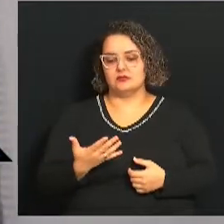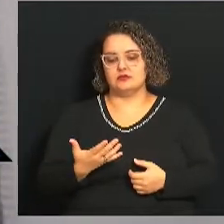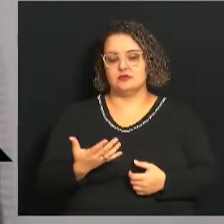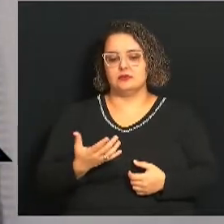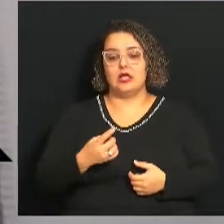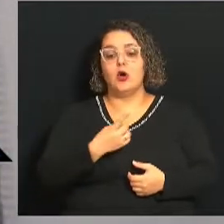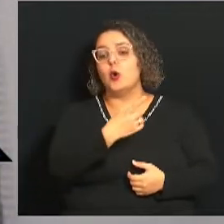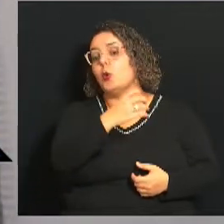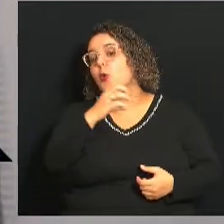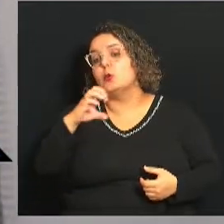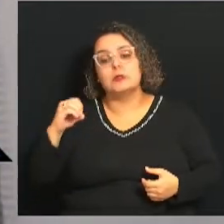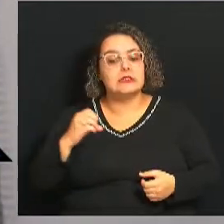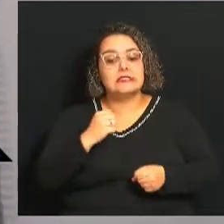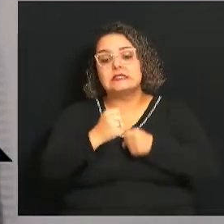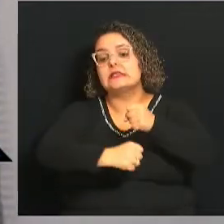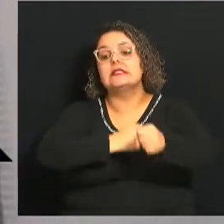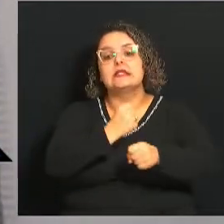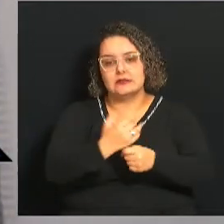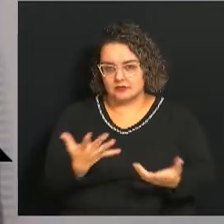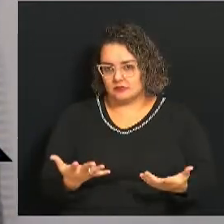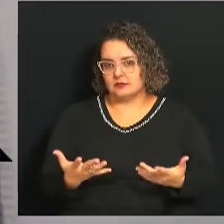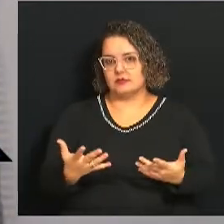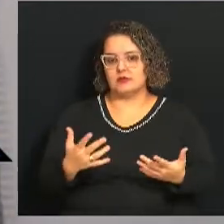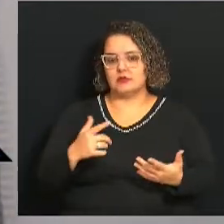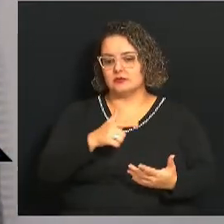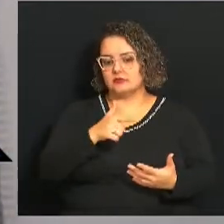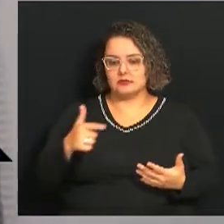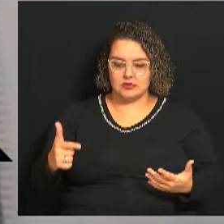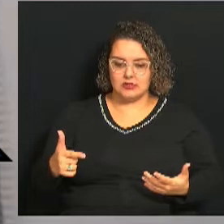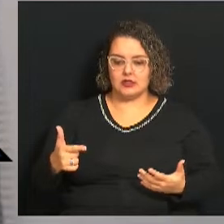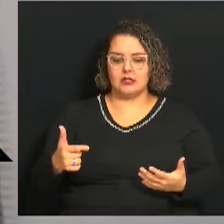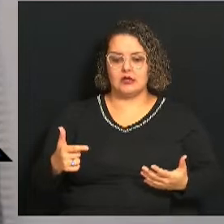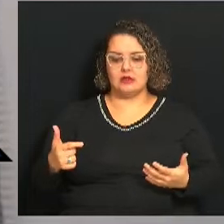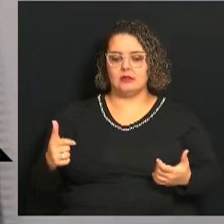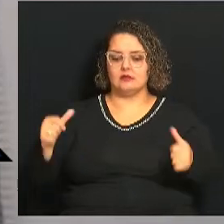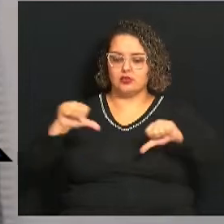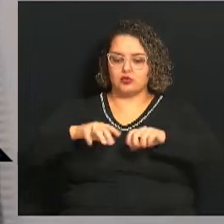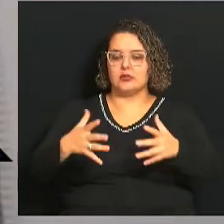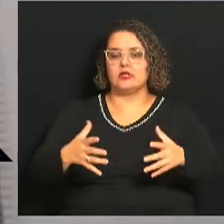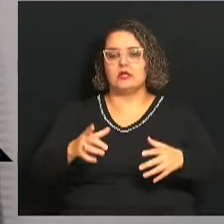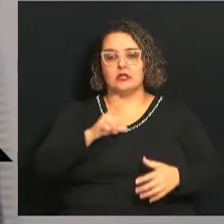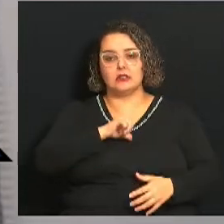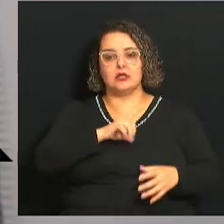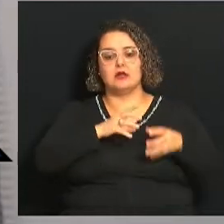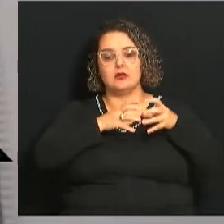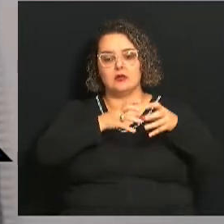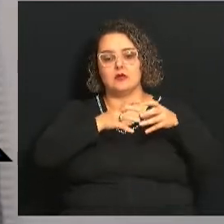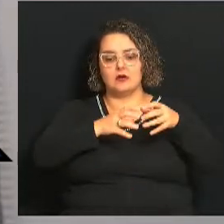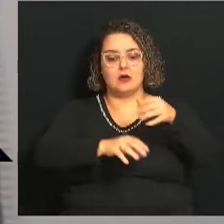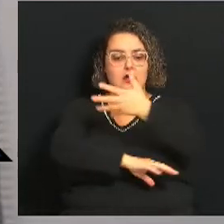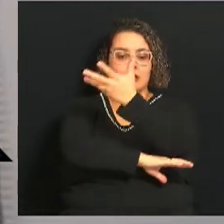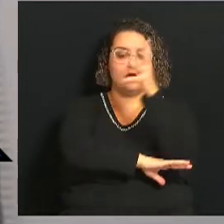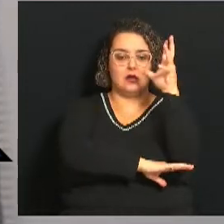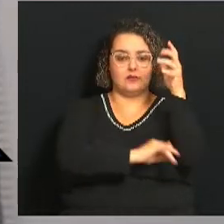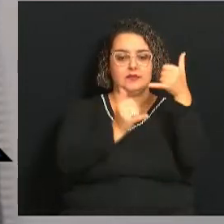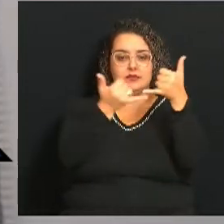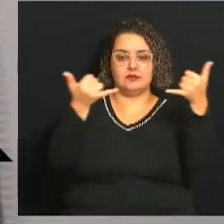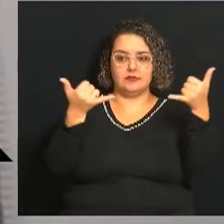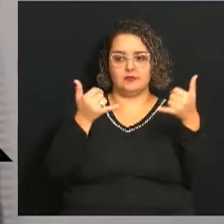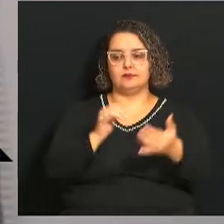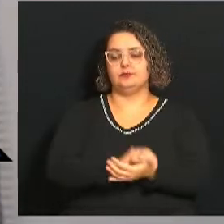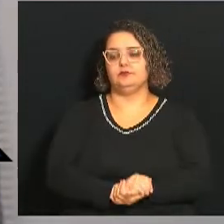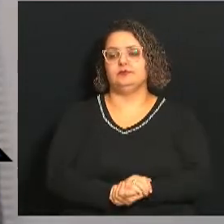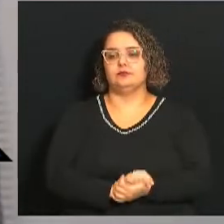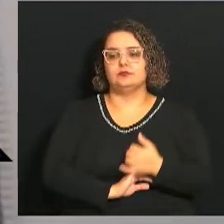não sejam tão radicais, né? Para que haja essa convivência mais pacífica aí de fiação e árvores, né? A terceira seria